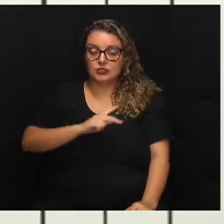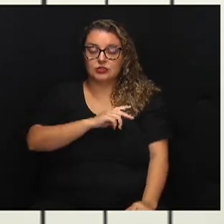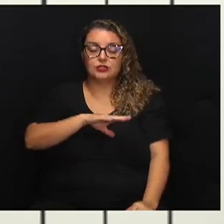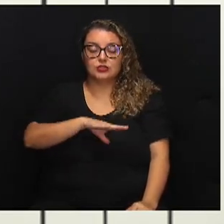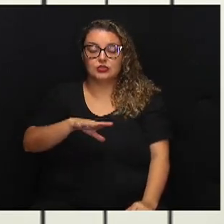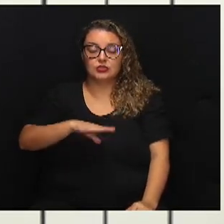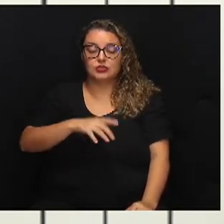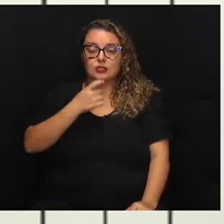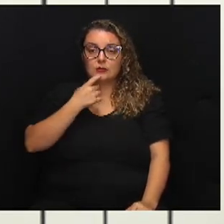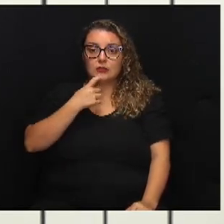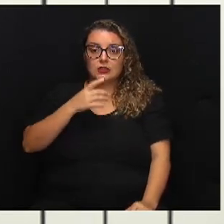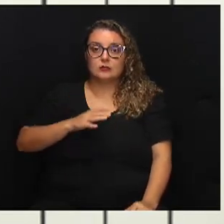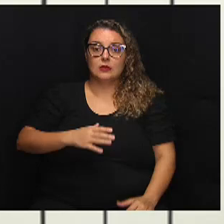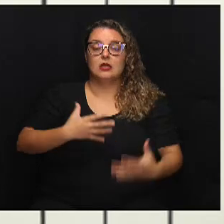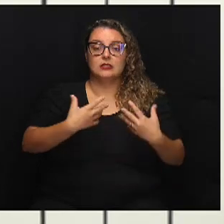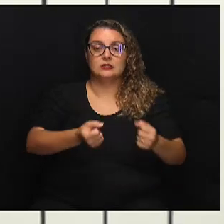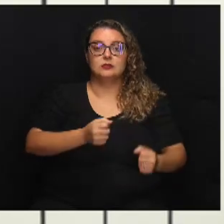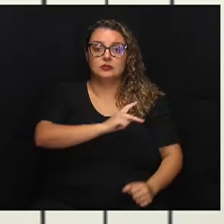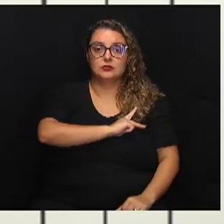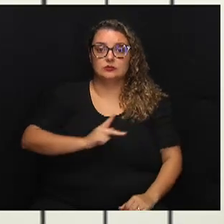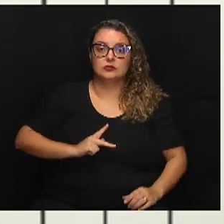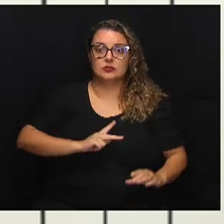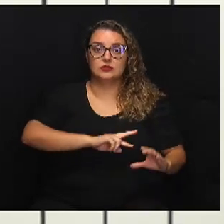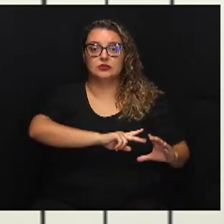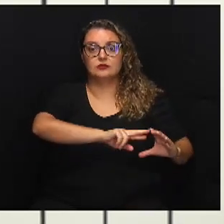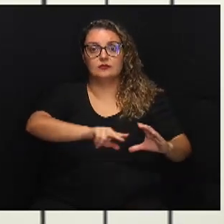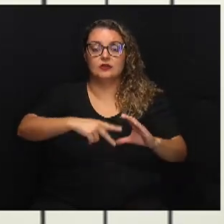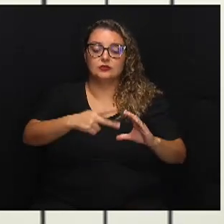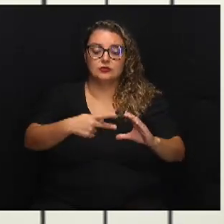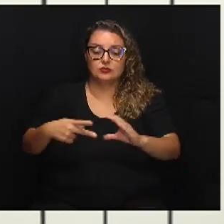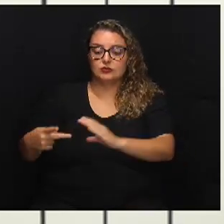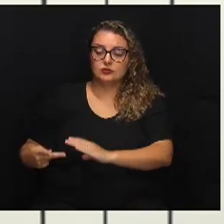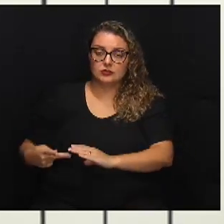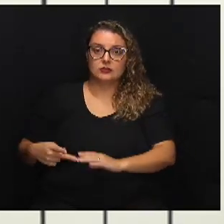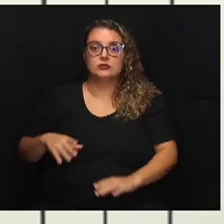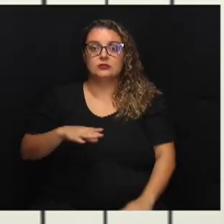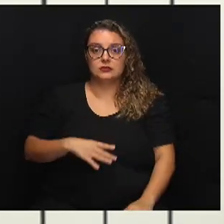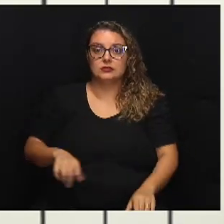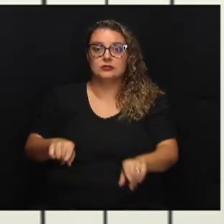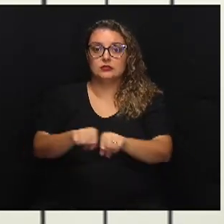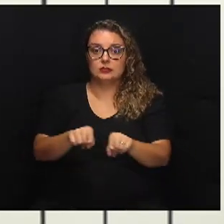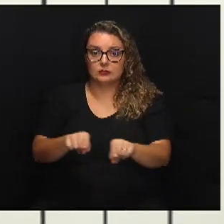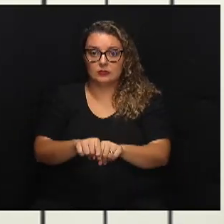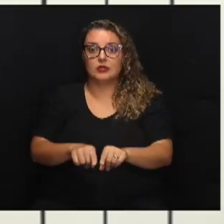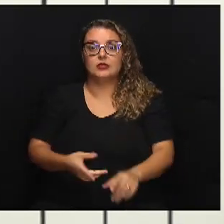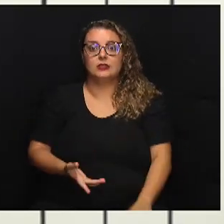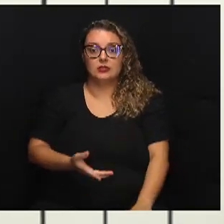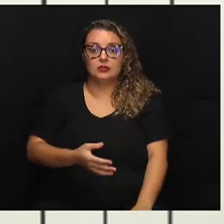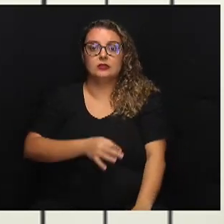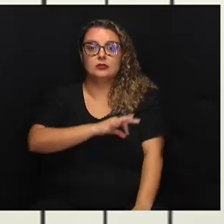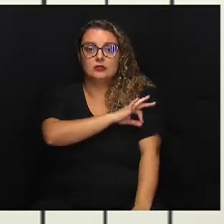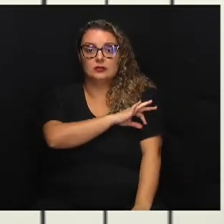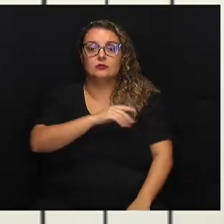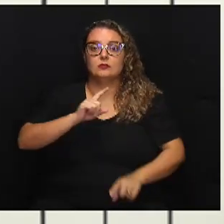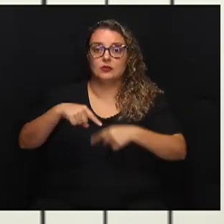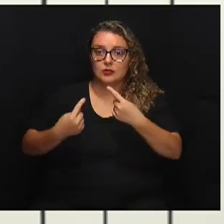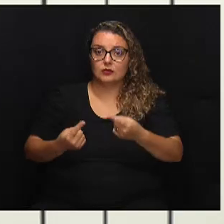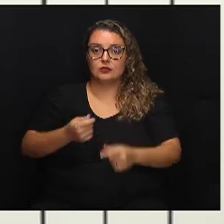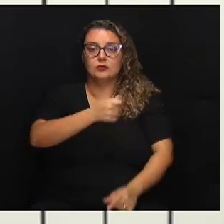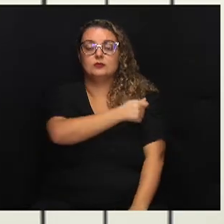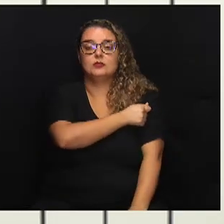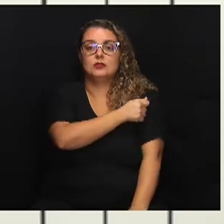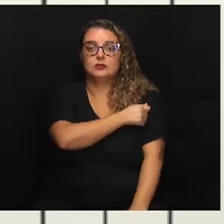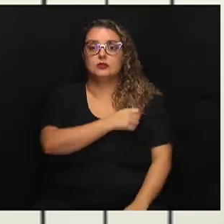câmaras municipais dos 20 municípios integrantes, vereadores e também demais autoridades. Durante o evento, realizado na manhã da